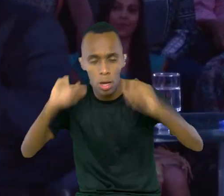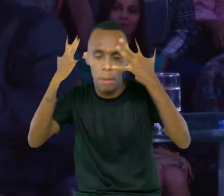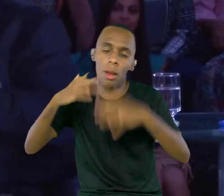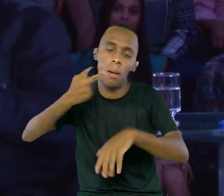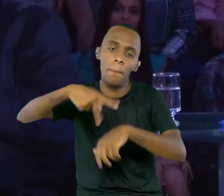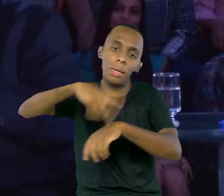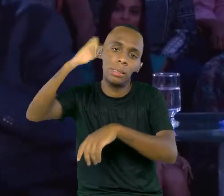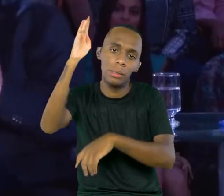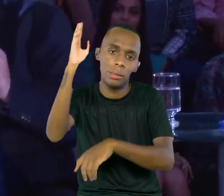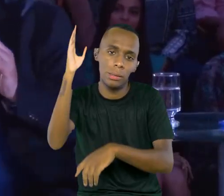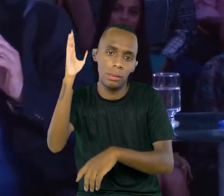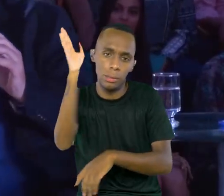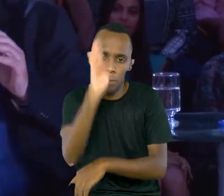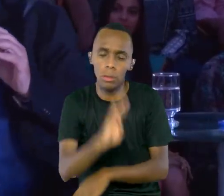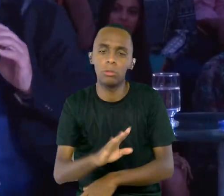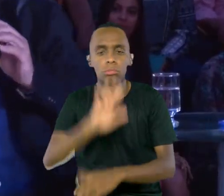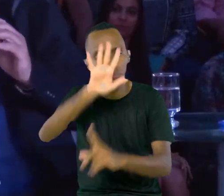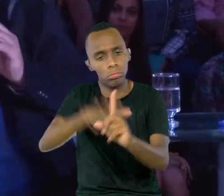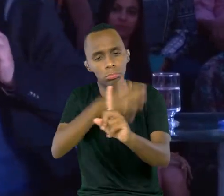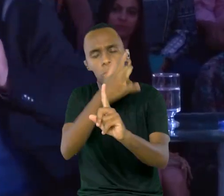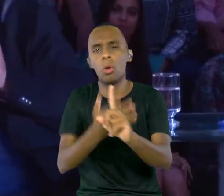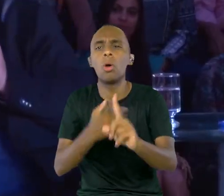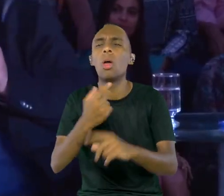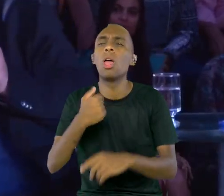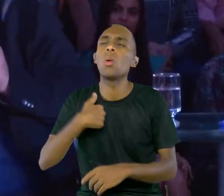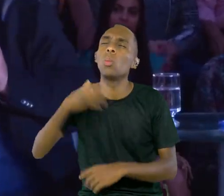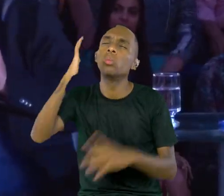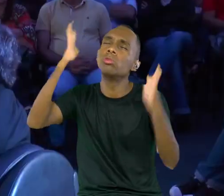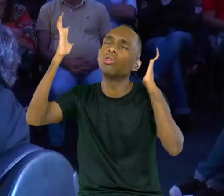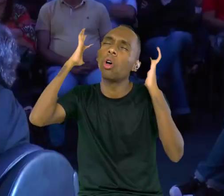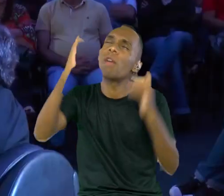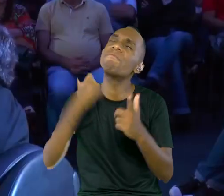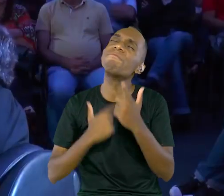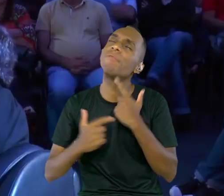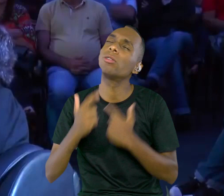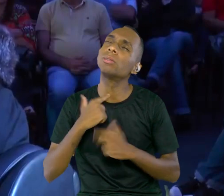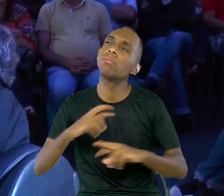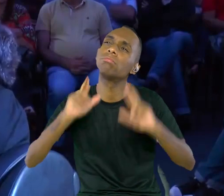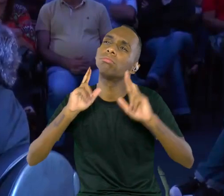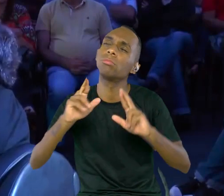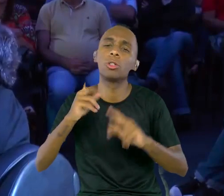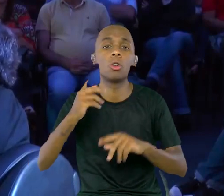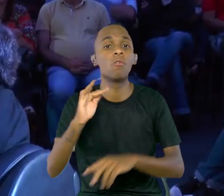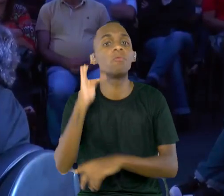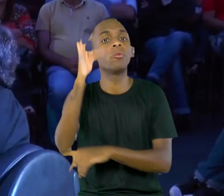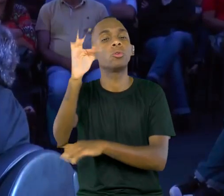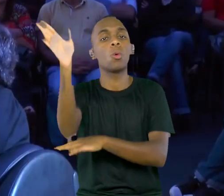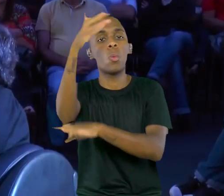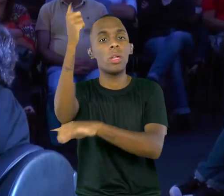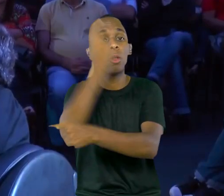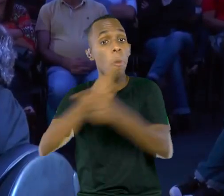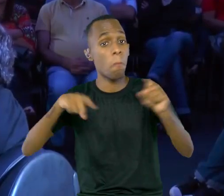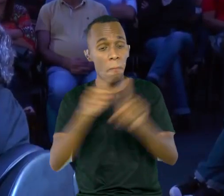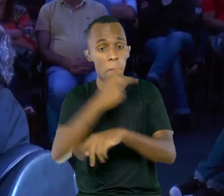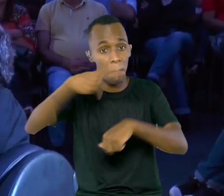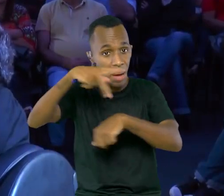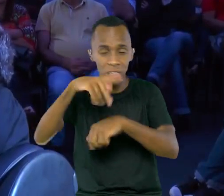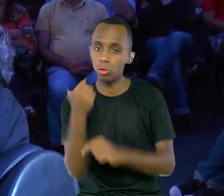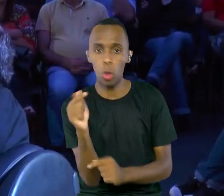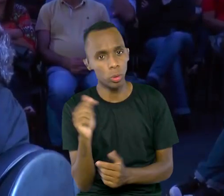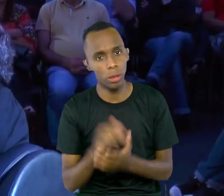ideia de comemorar a nacionalidade, um dia, eu tenho isso como sonho, um dia nós não vamos ter hinos